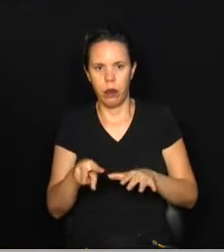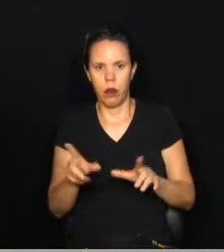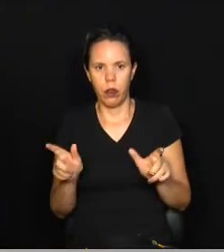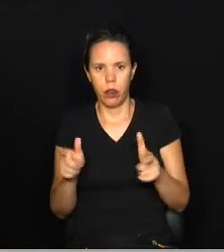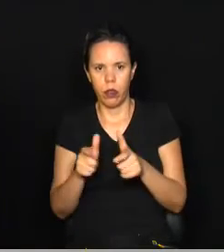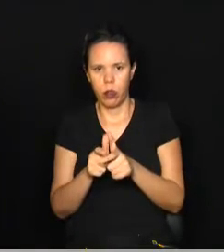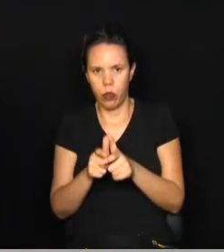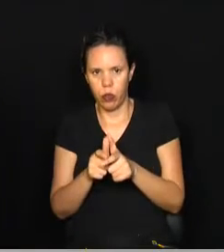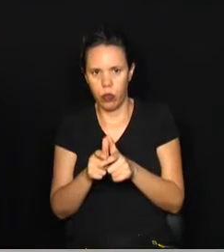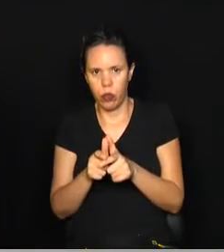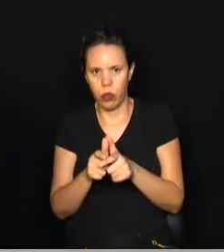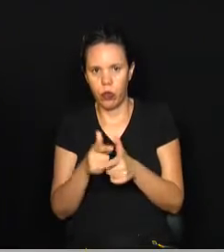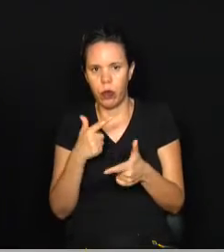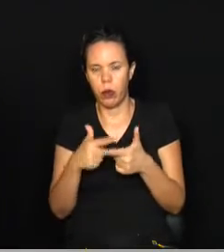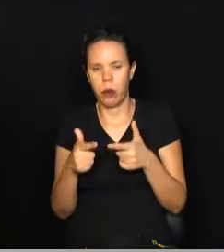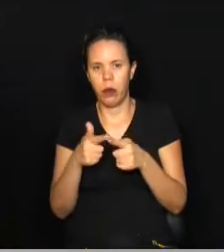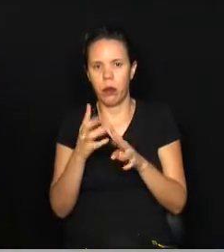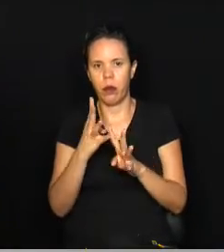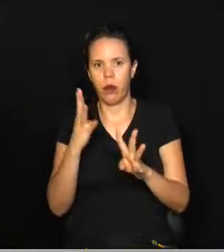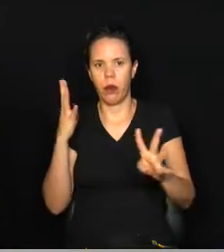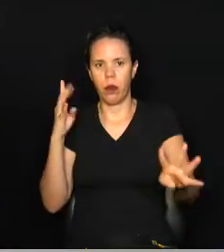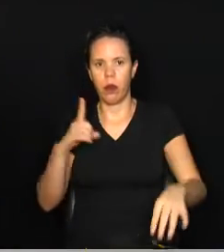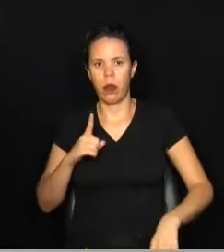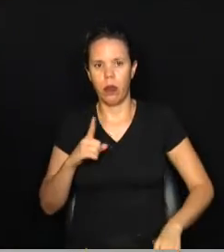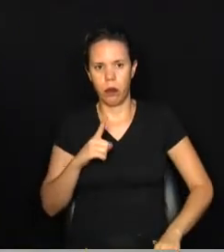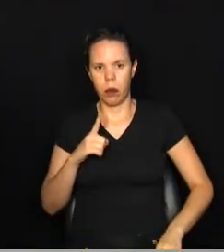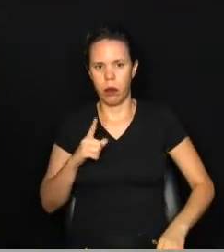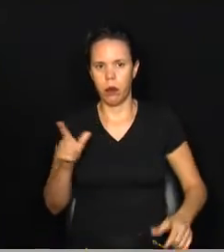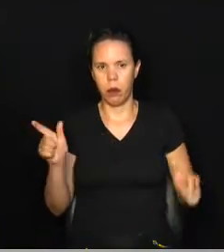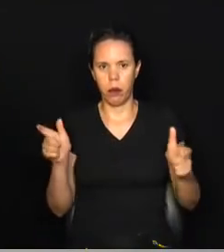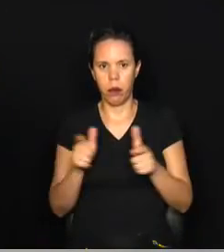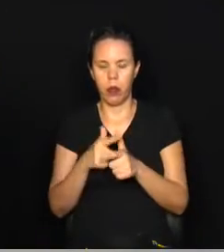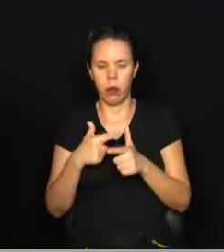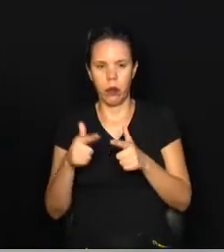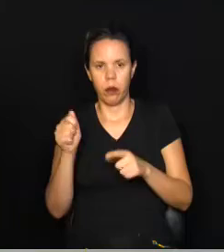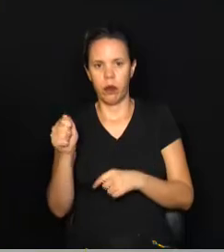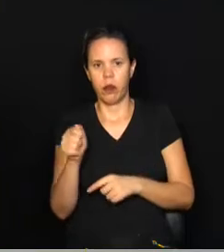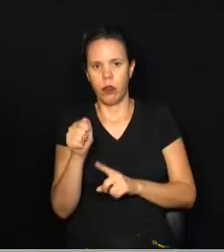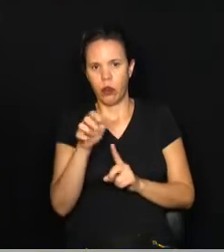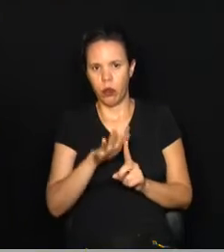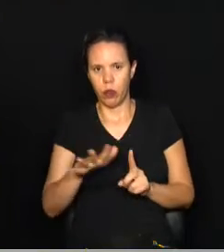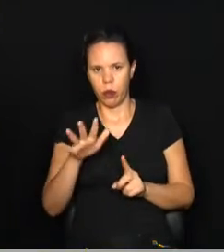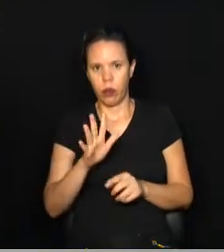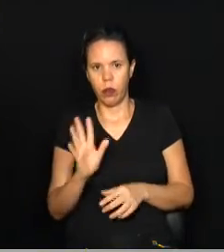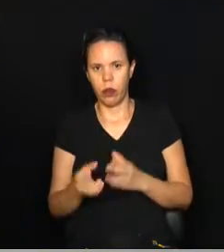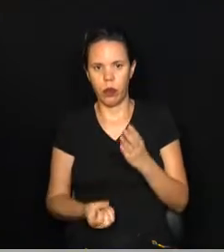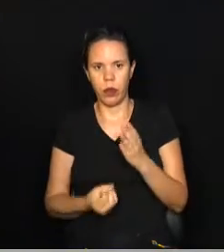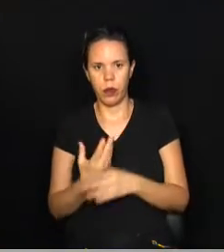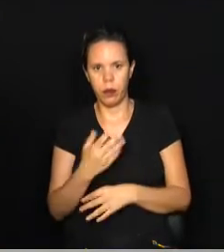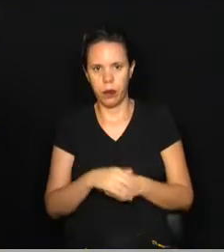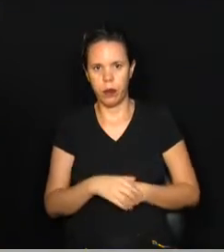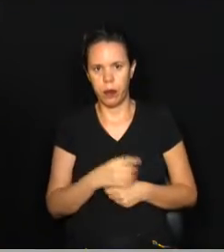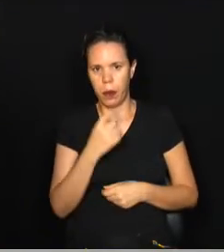diminuiria bastante essa fila e nós teríamos menos problemas nessa sociedade que gera